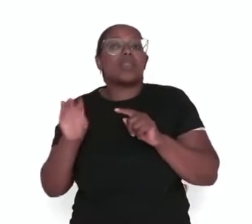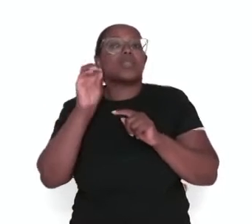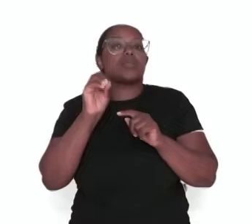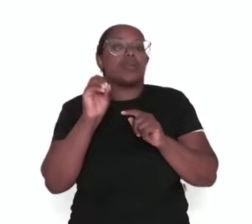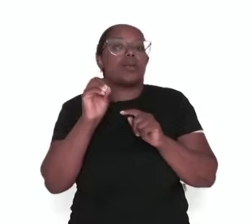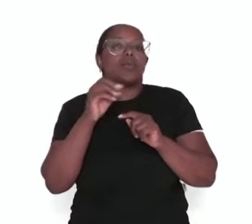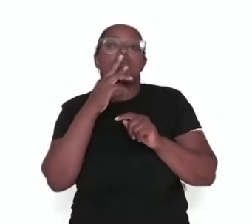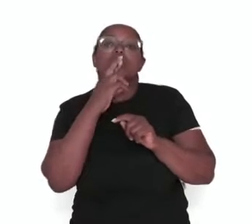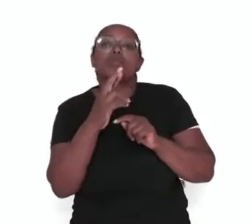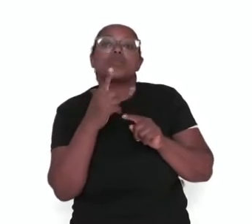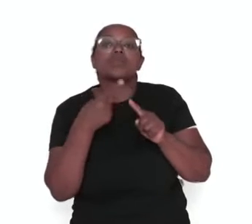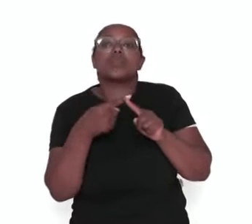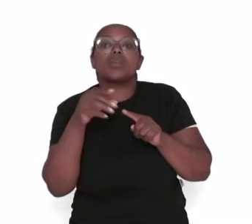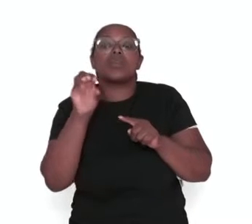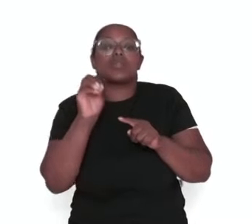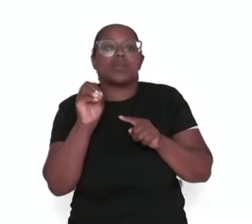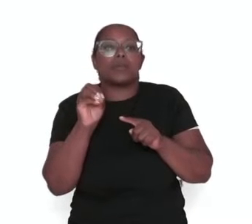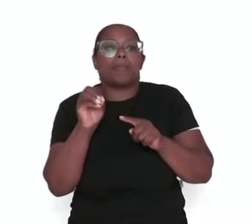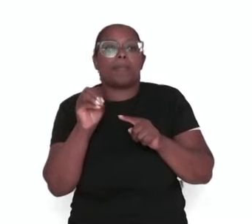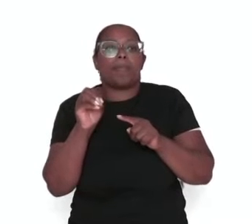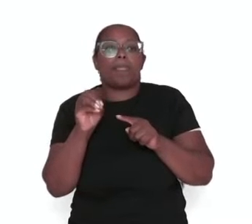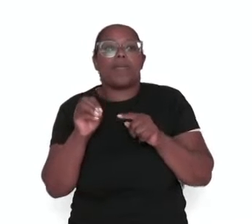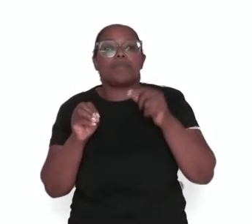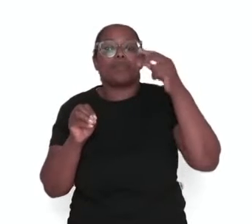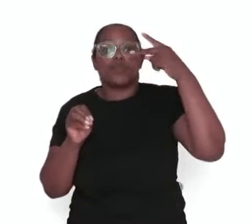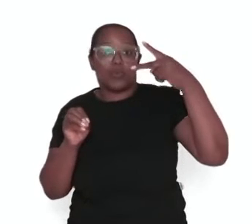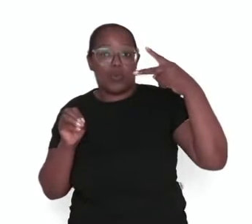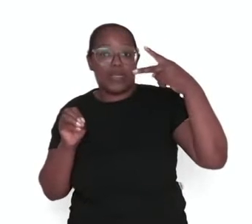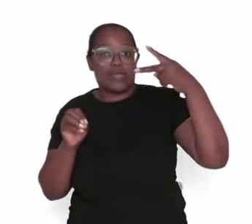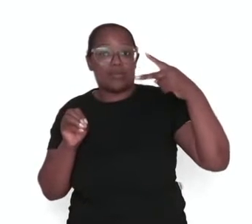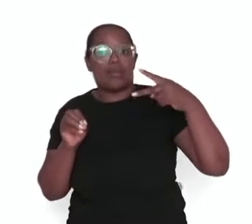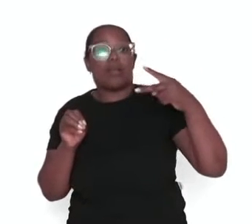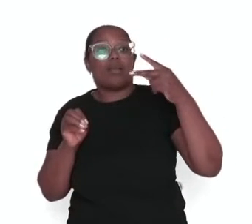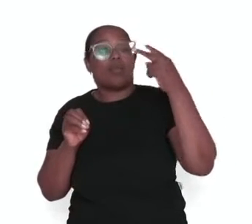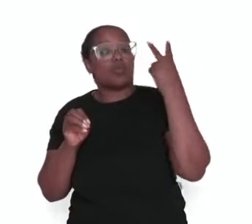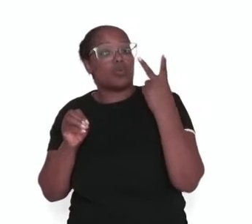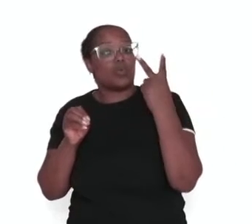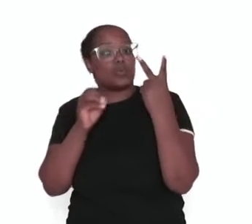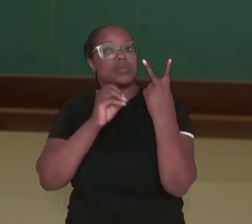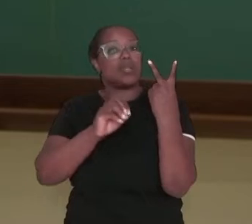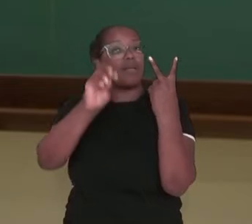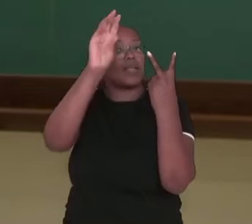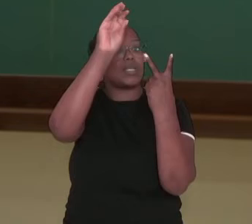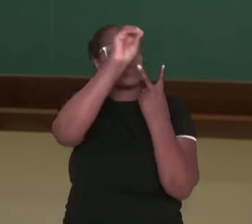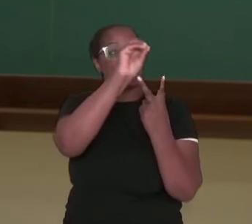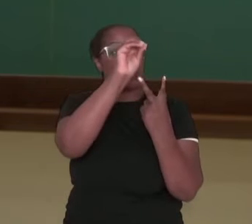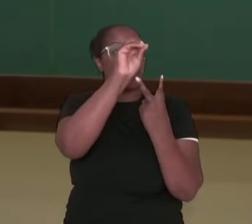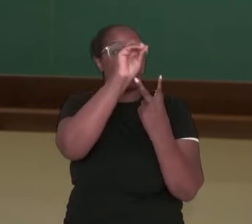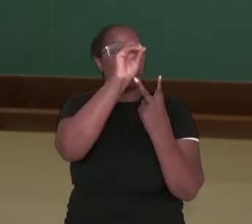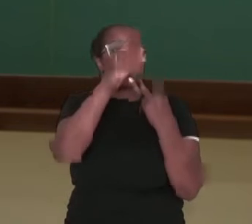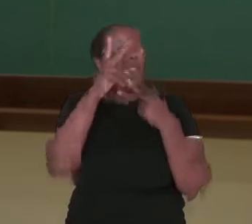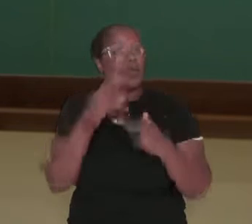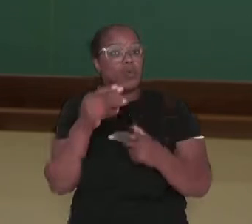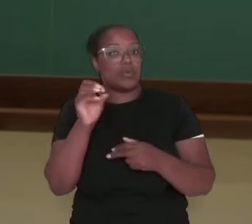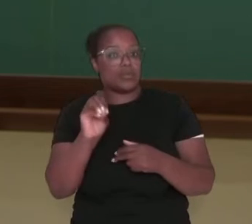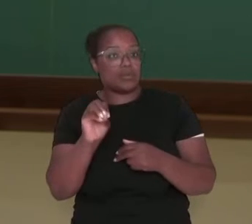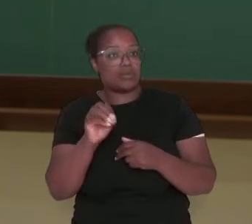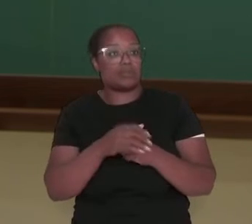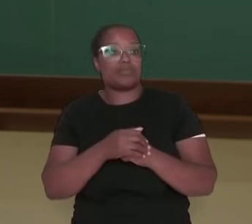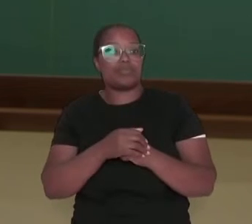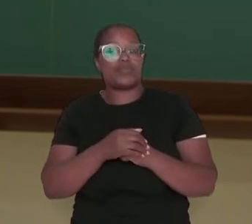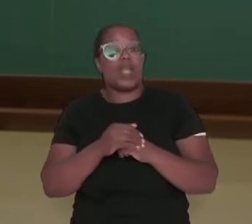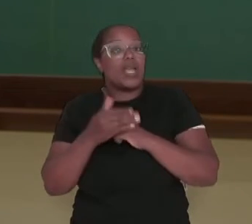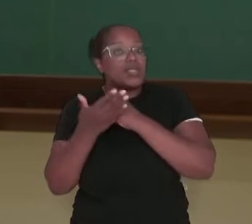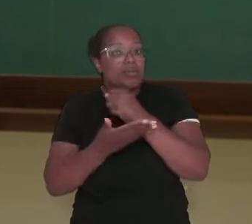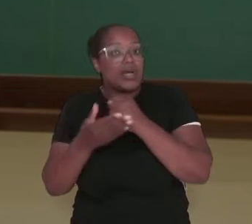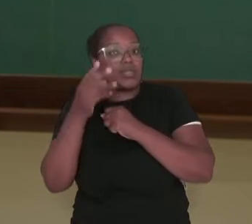pessoal? 2 elevado na 0, 0. Por causa que é em binário, né? Binário, por isso. E base